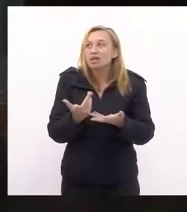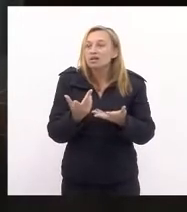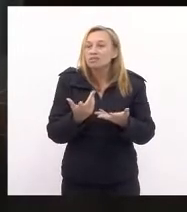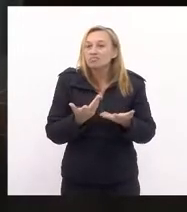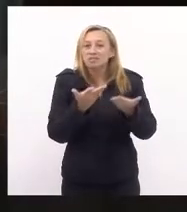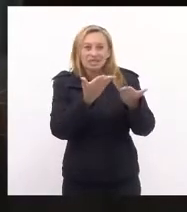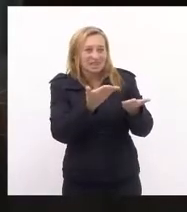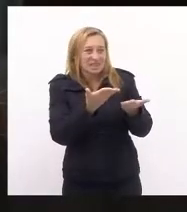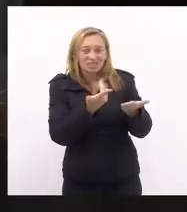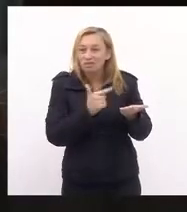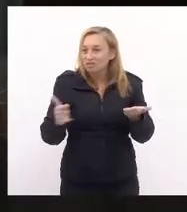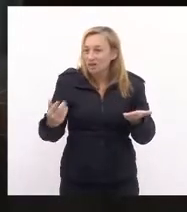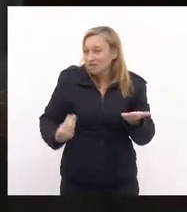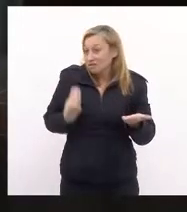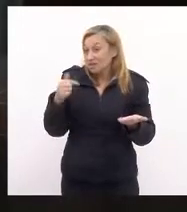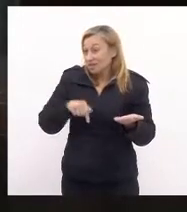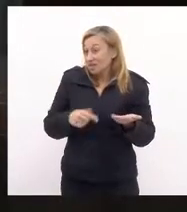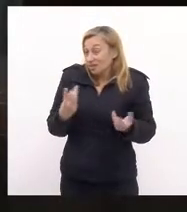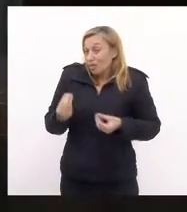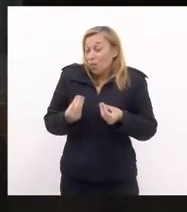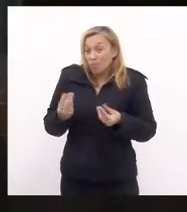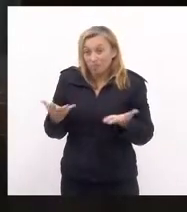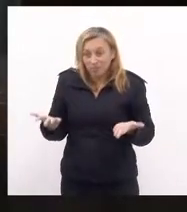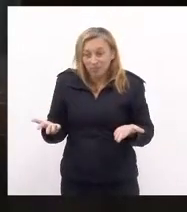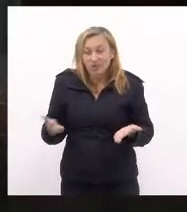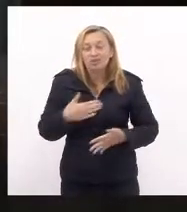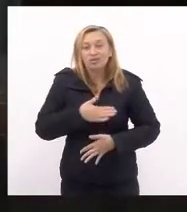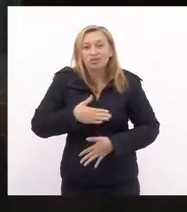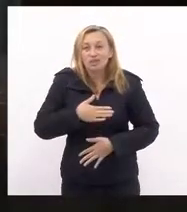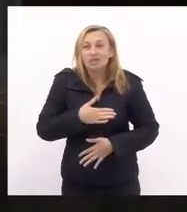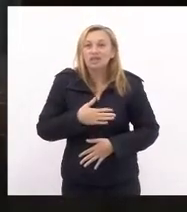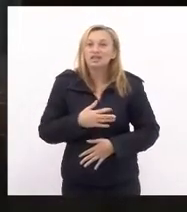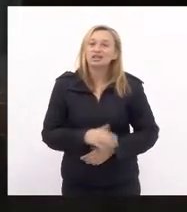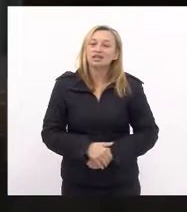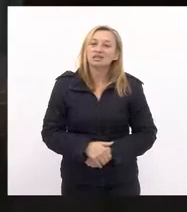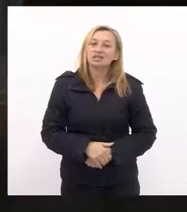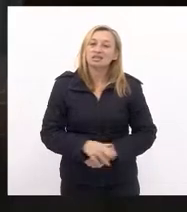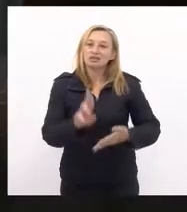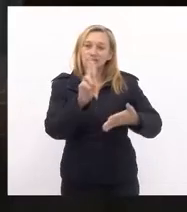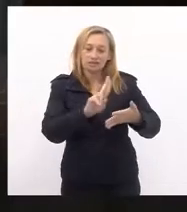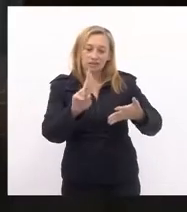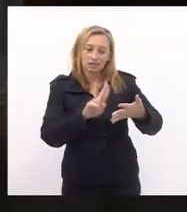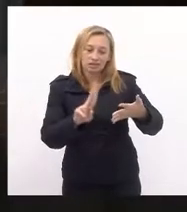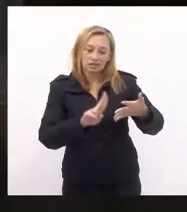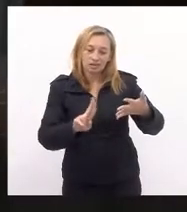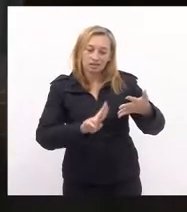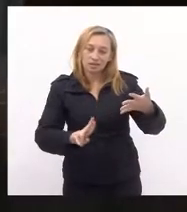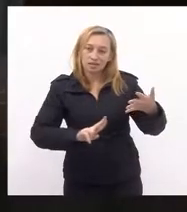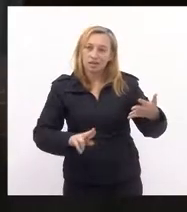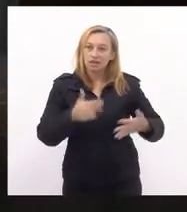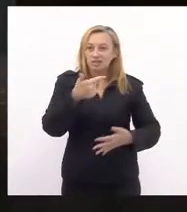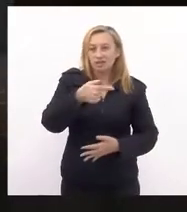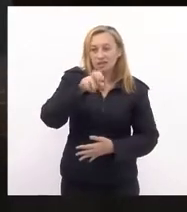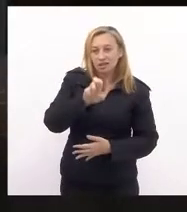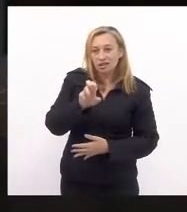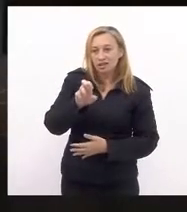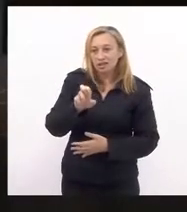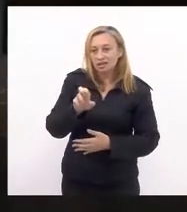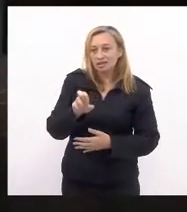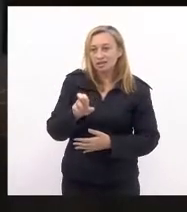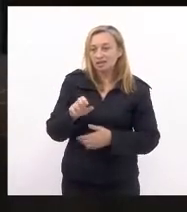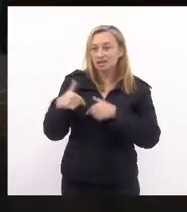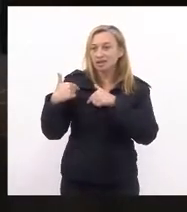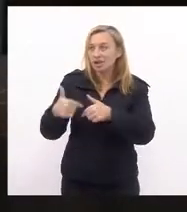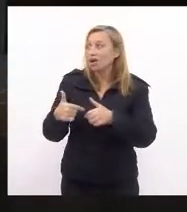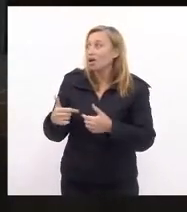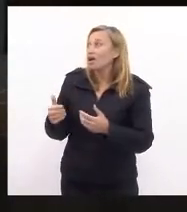eles nós não estaríamos aqui. E eu gostaria de nominar as 25 tradições religiosas, dá licença, te ajude a